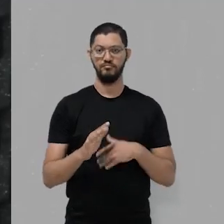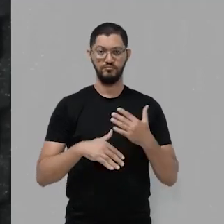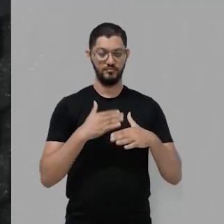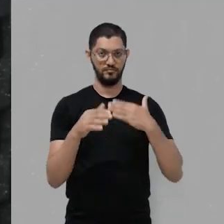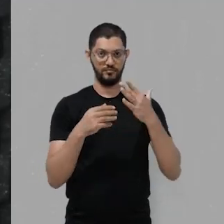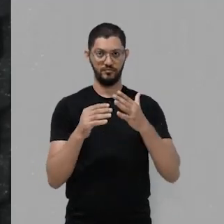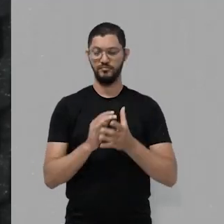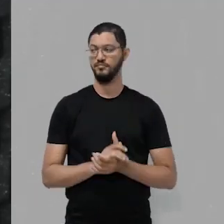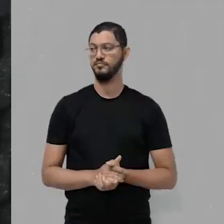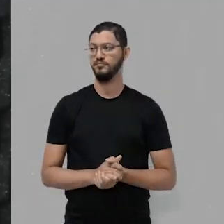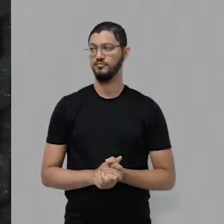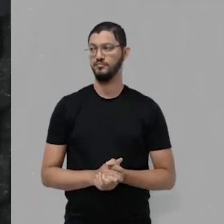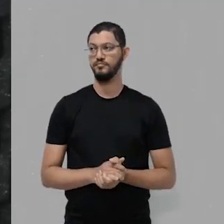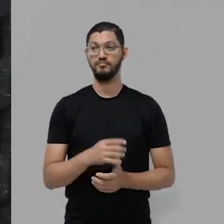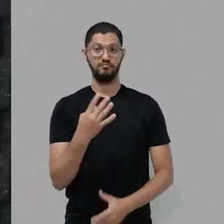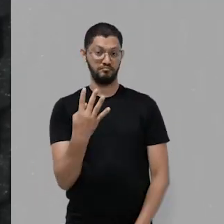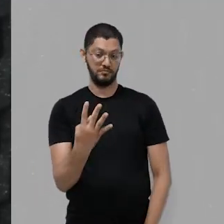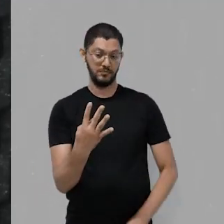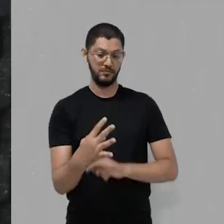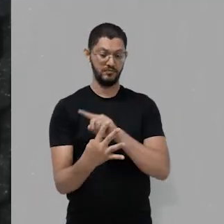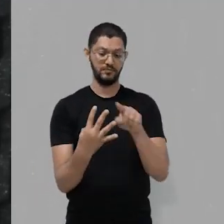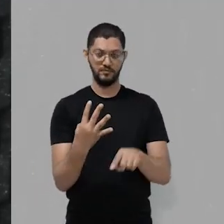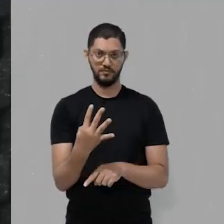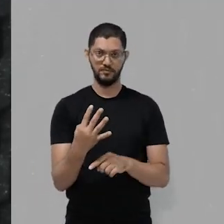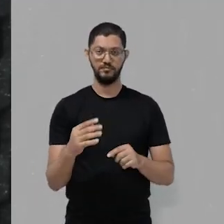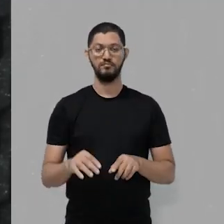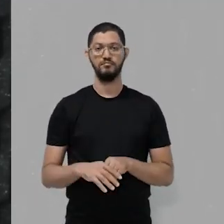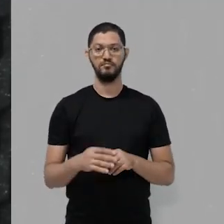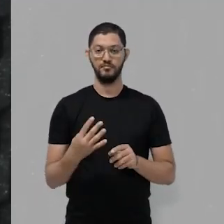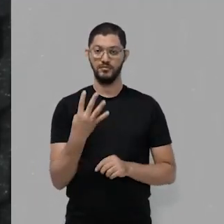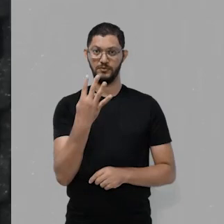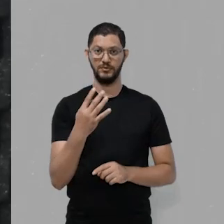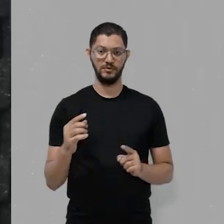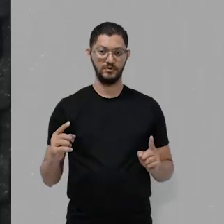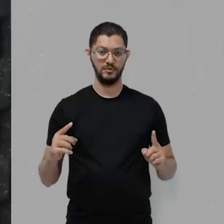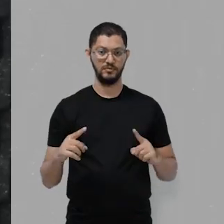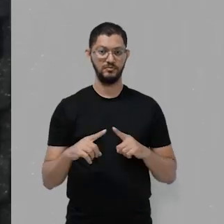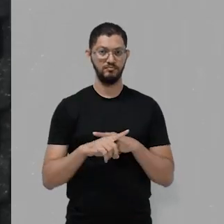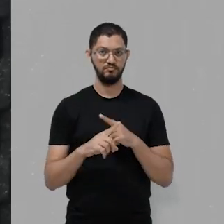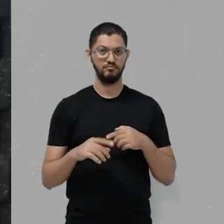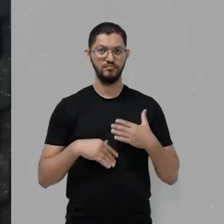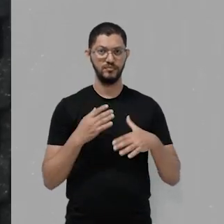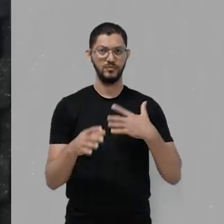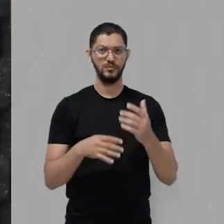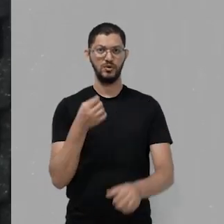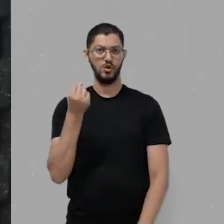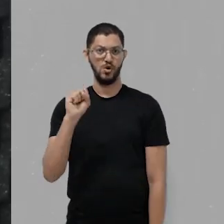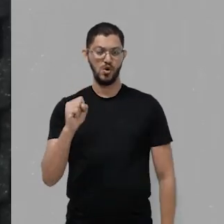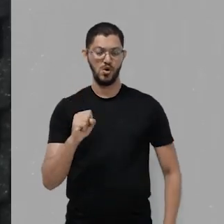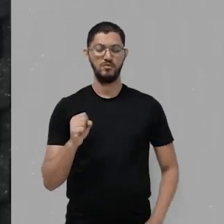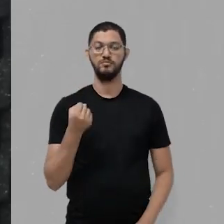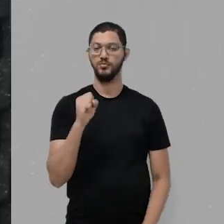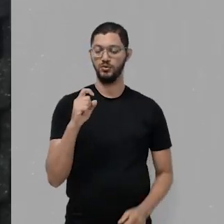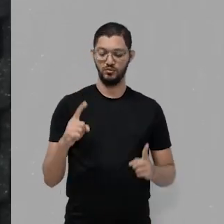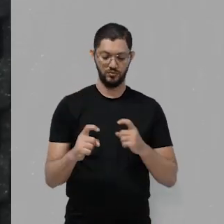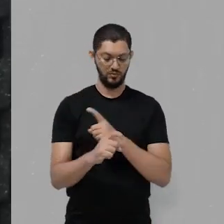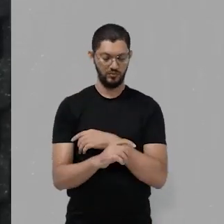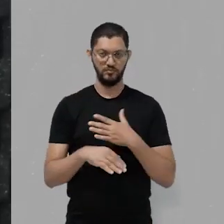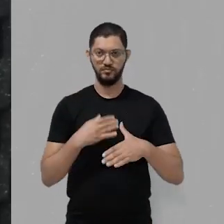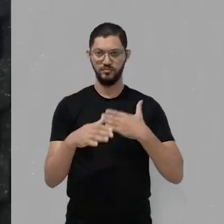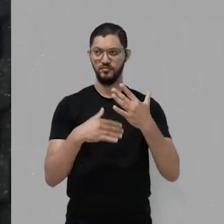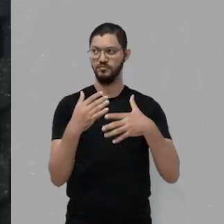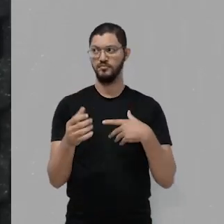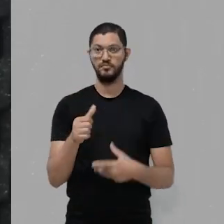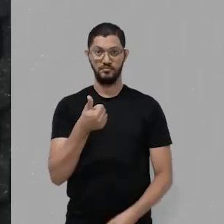se multiplica, vai formar 4 se multiplica, forma 8 bactérias se